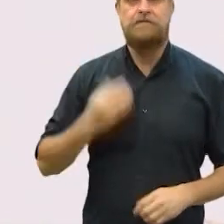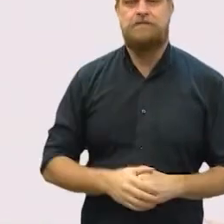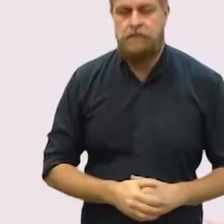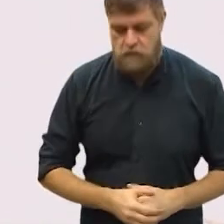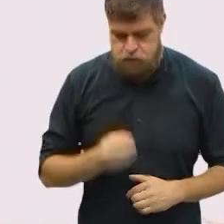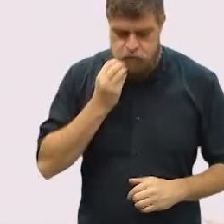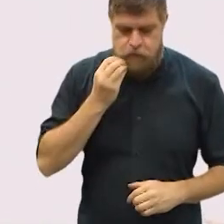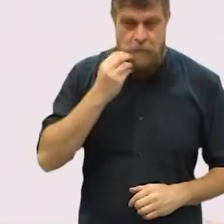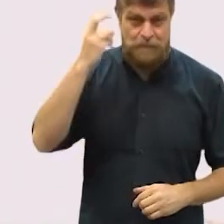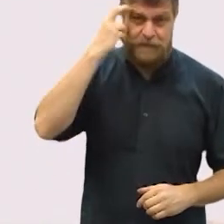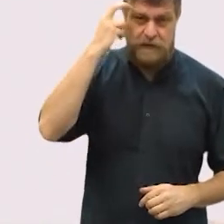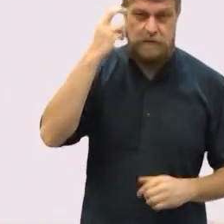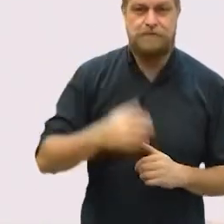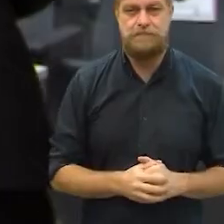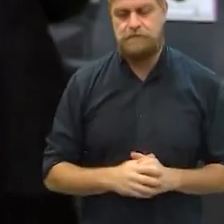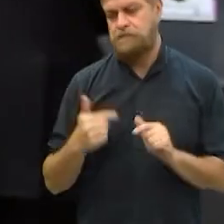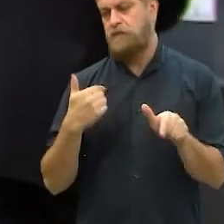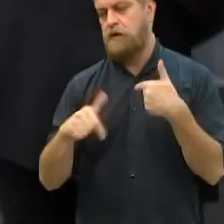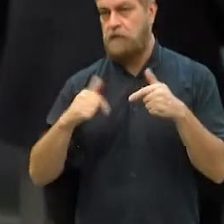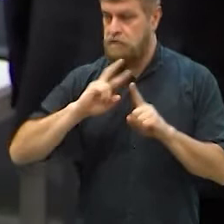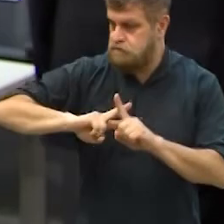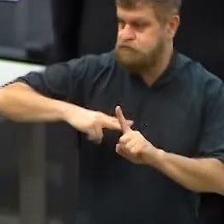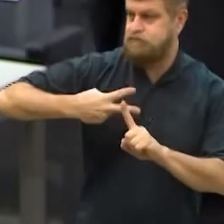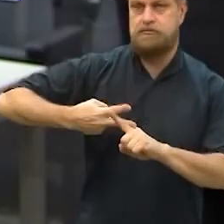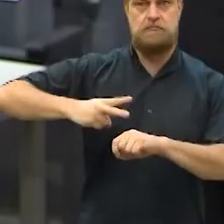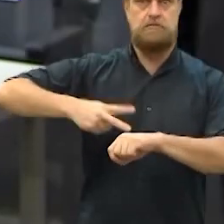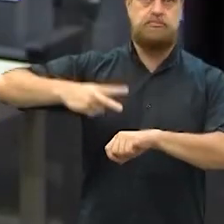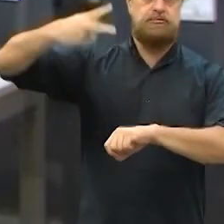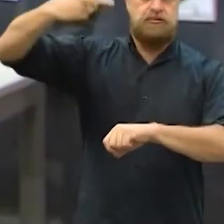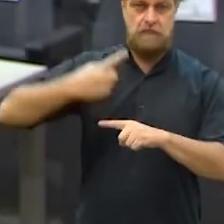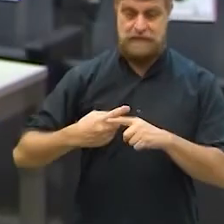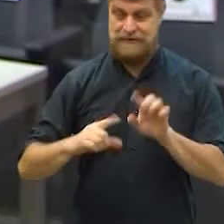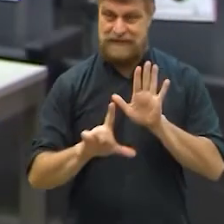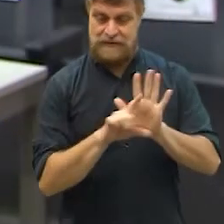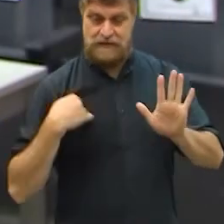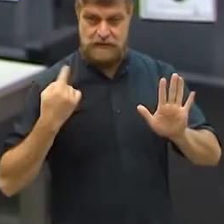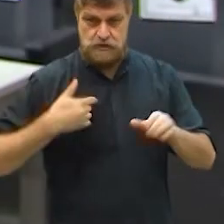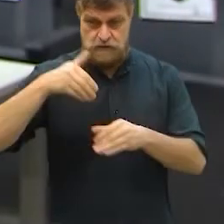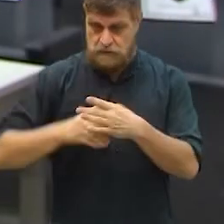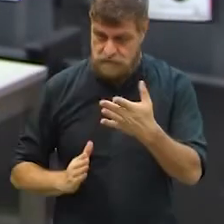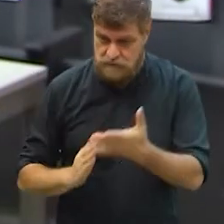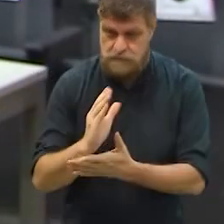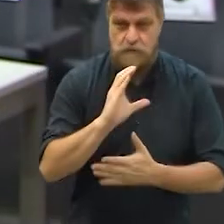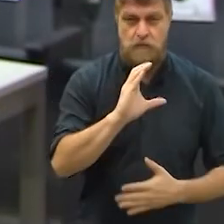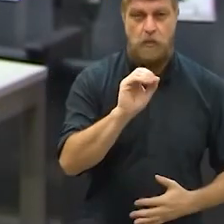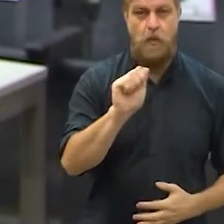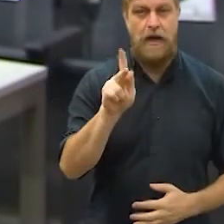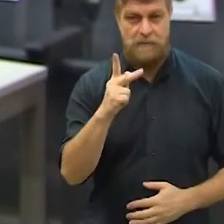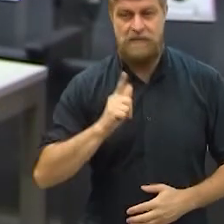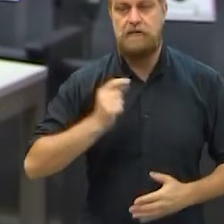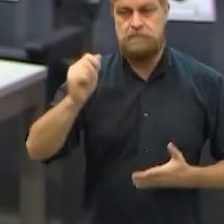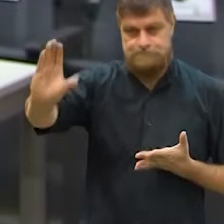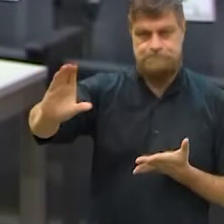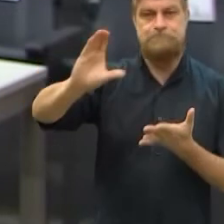Palermo, Igor Diego e Carlinhos Camelô. O trabalho eu acho que vai aumentar até, porque a lei que nós aprovamos da Coab vai trazer